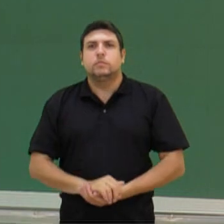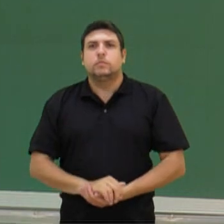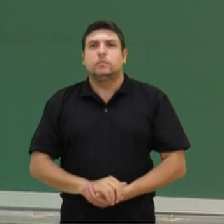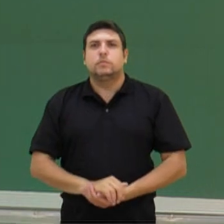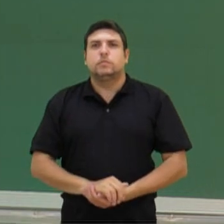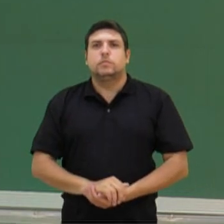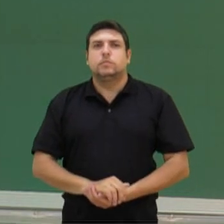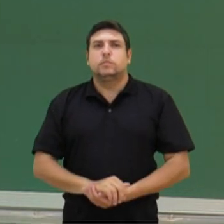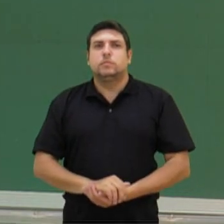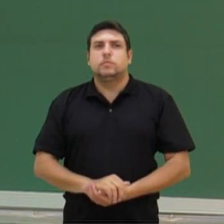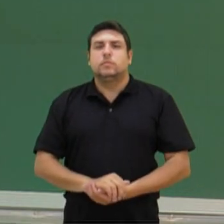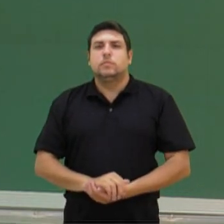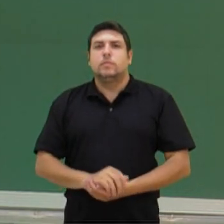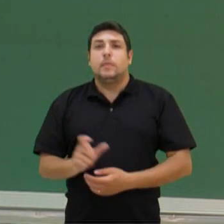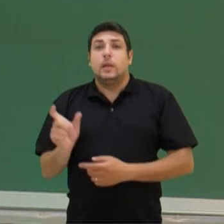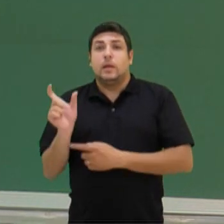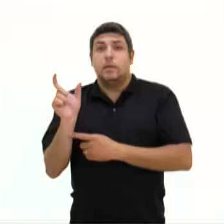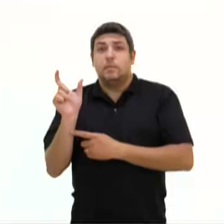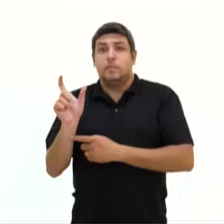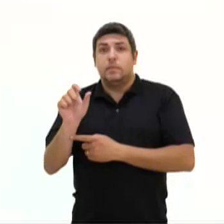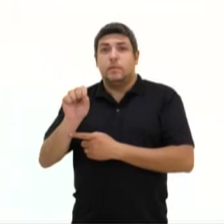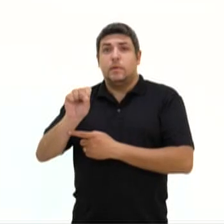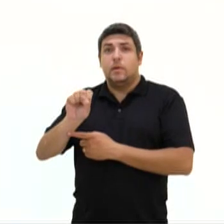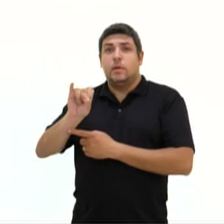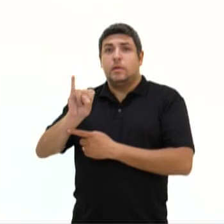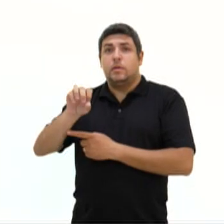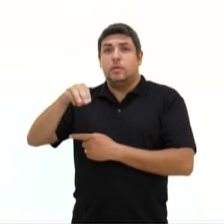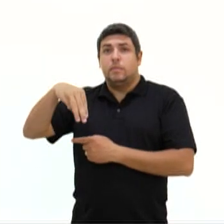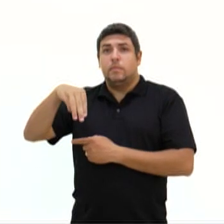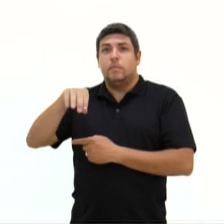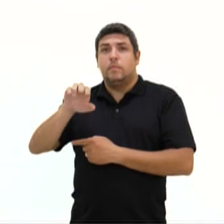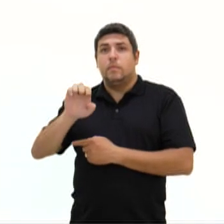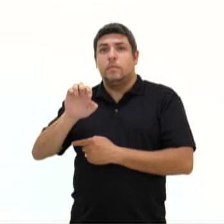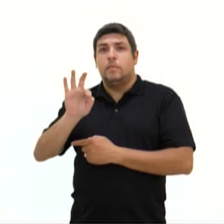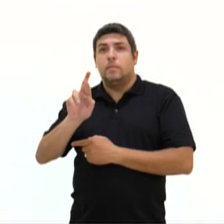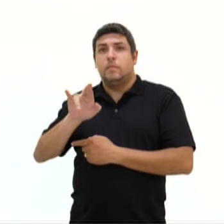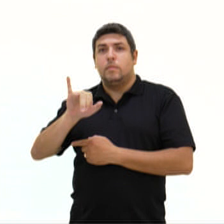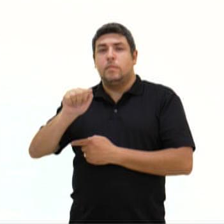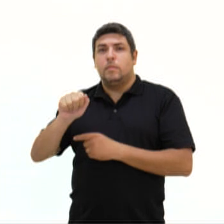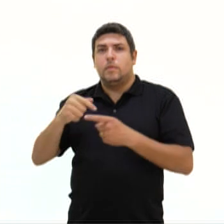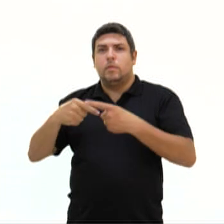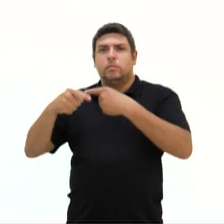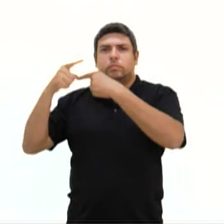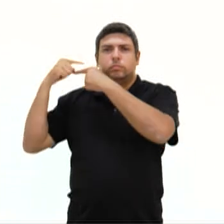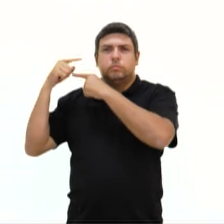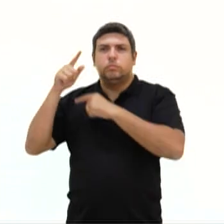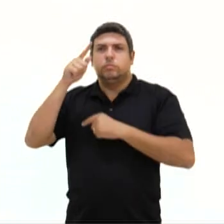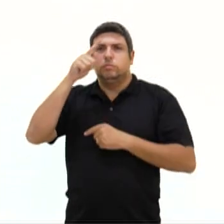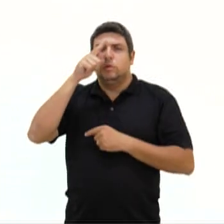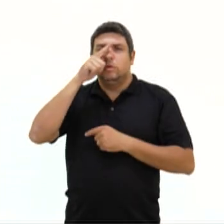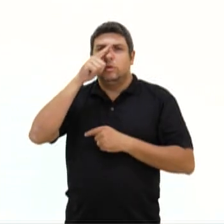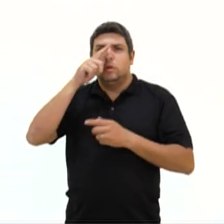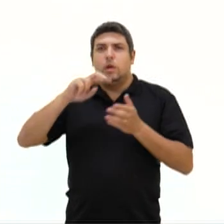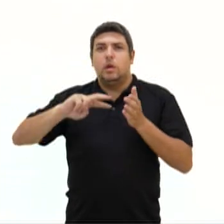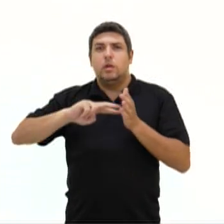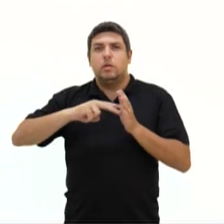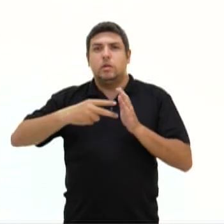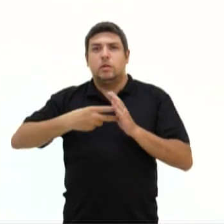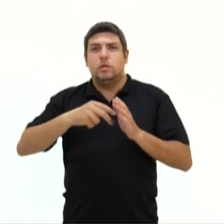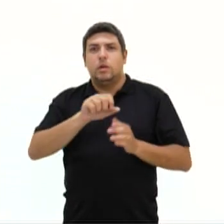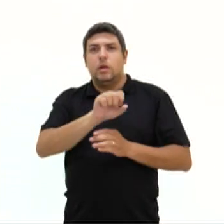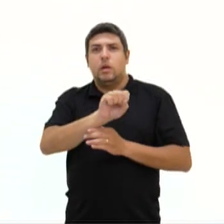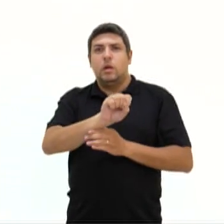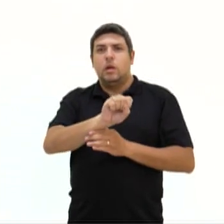A origem da palavra simetria, ela é grega e significa sim, que é o